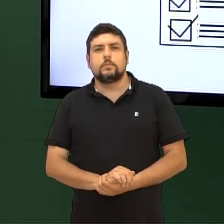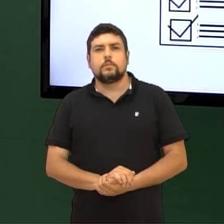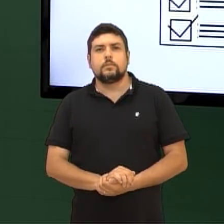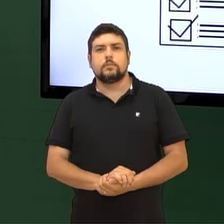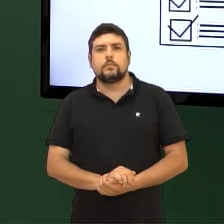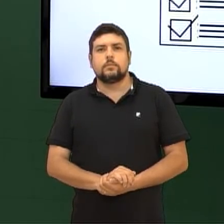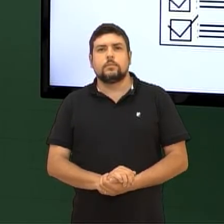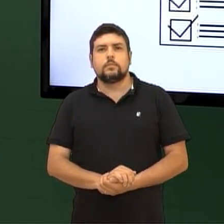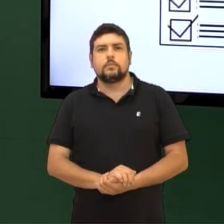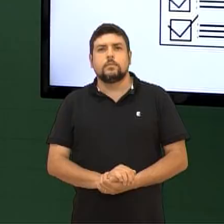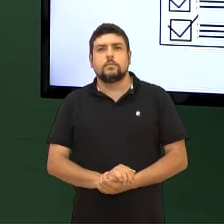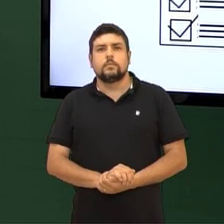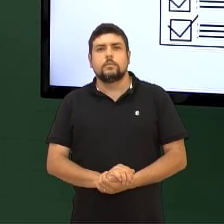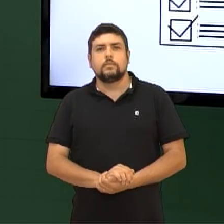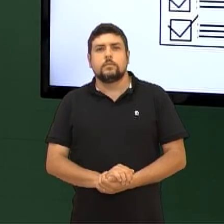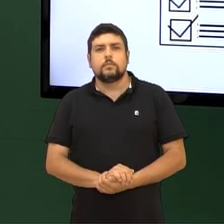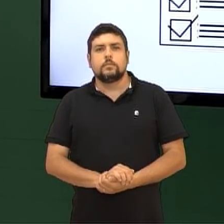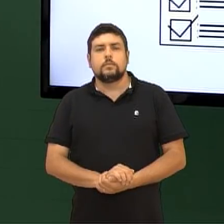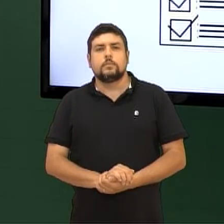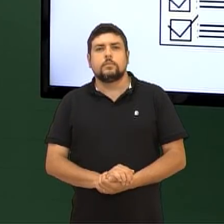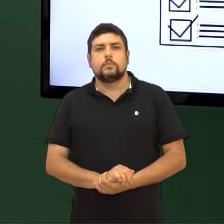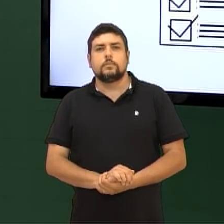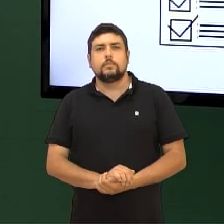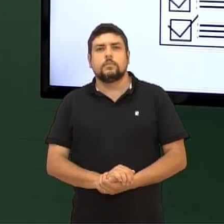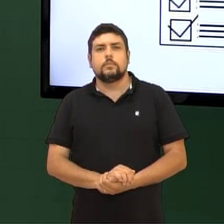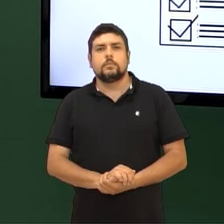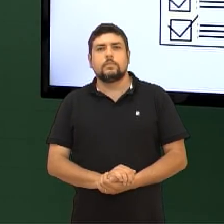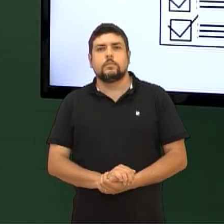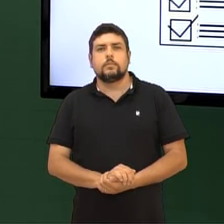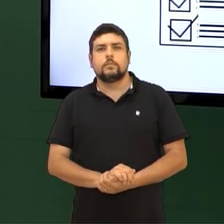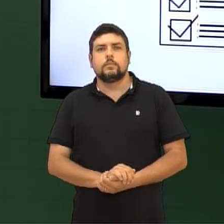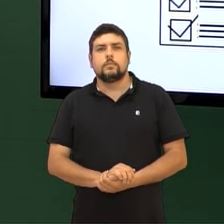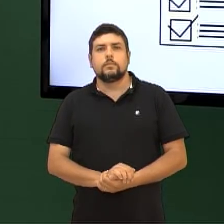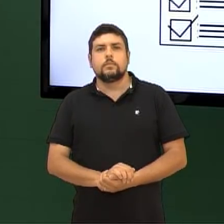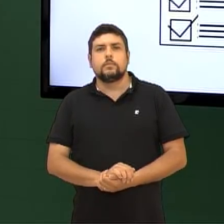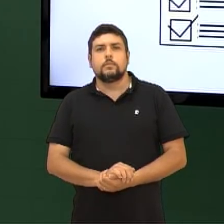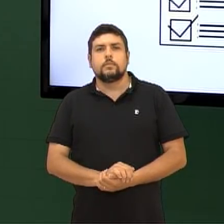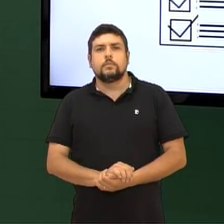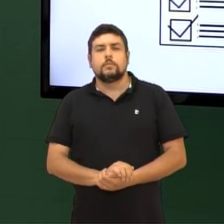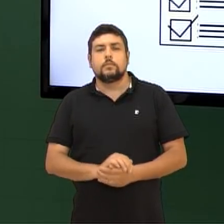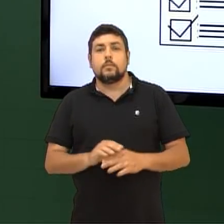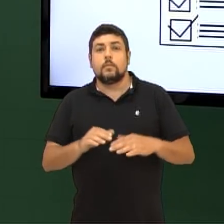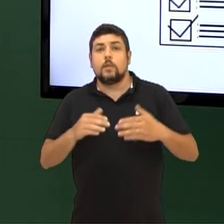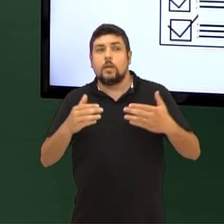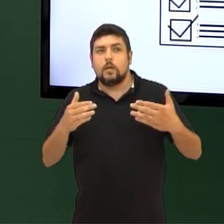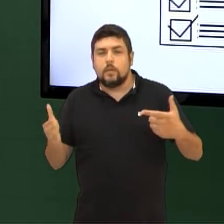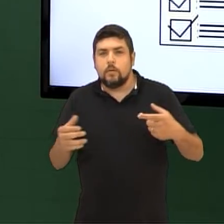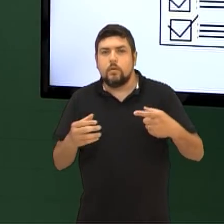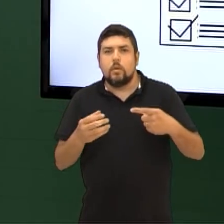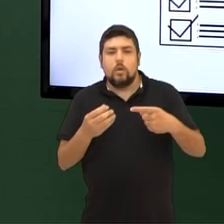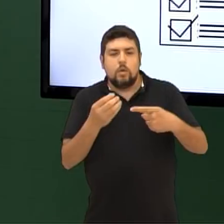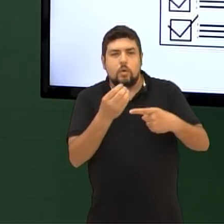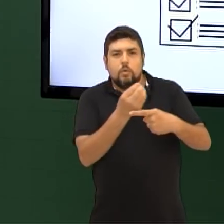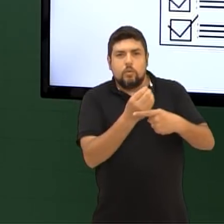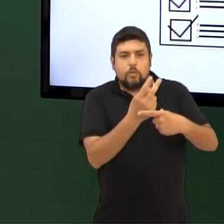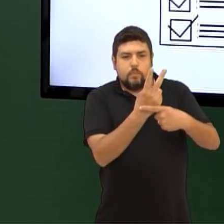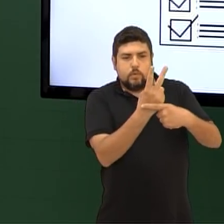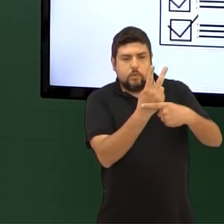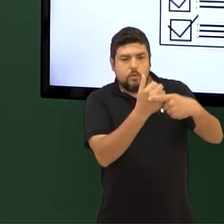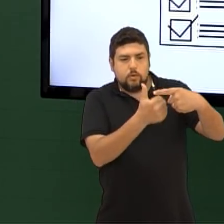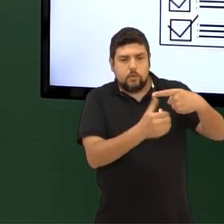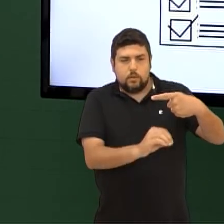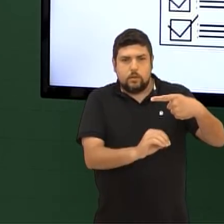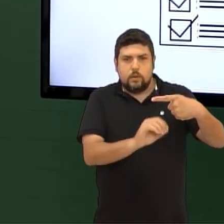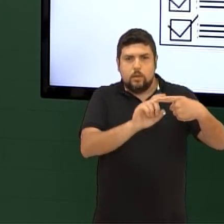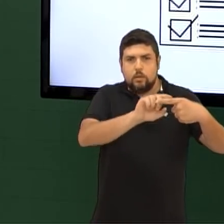10, você terá 100. Como você já converteu, já transformou ele numa fração